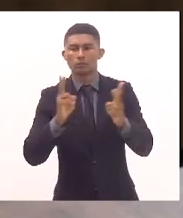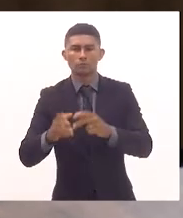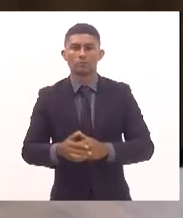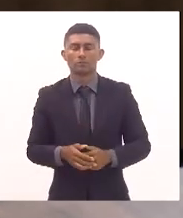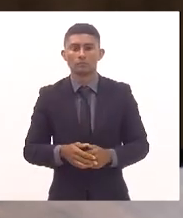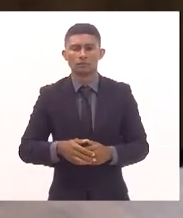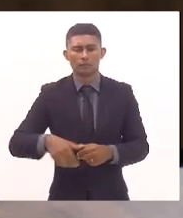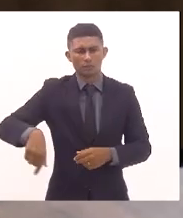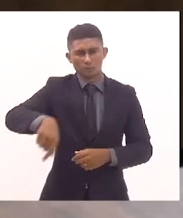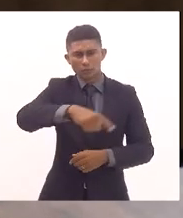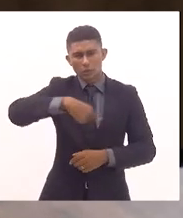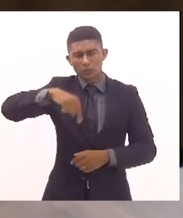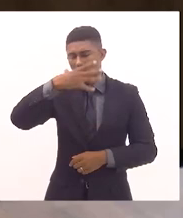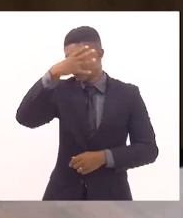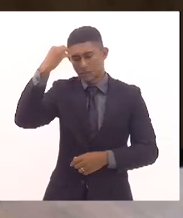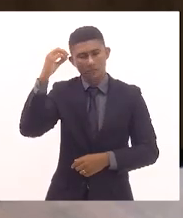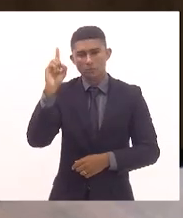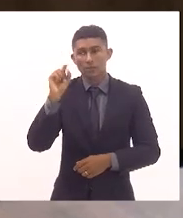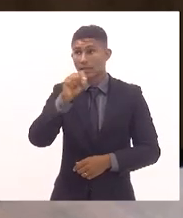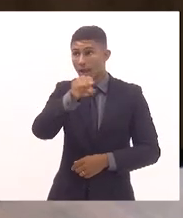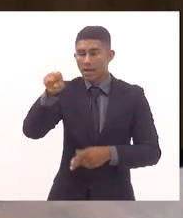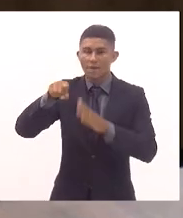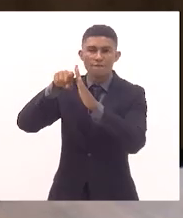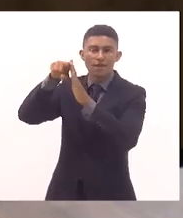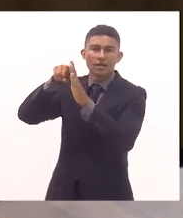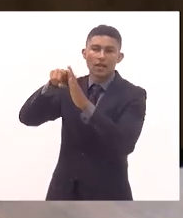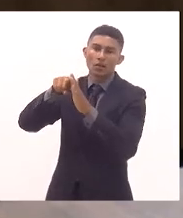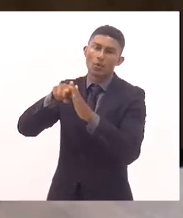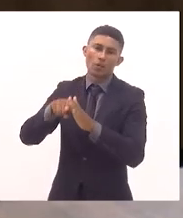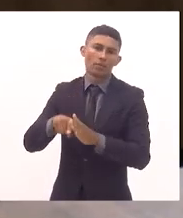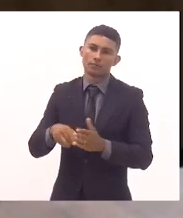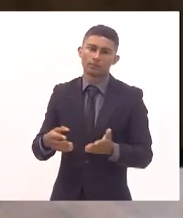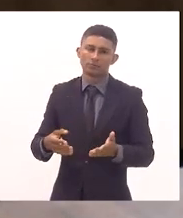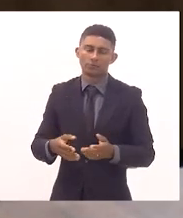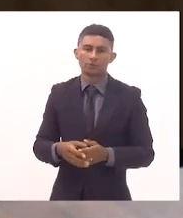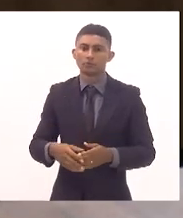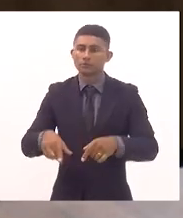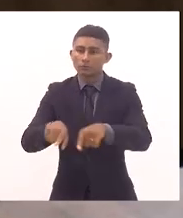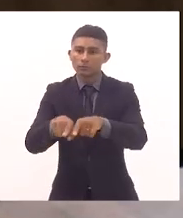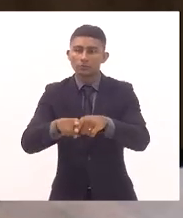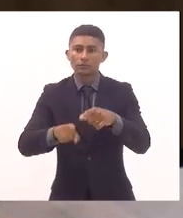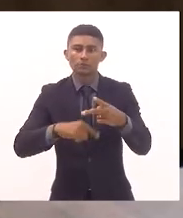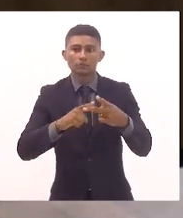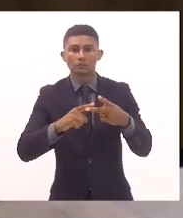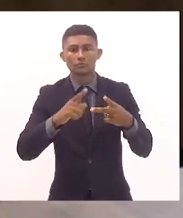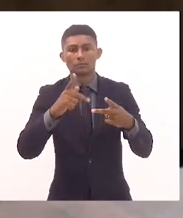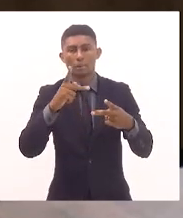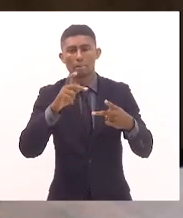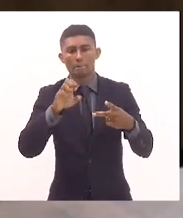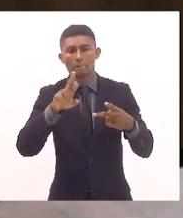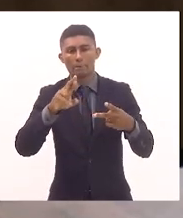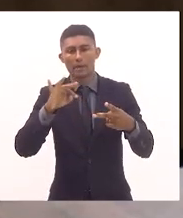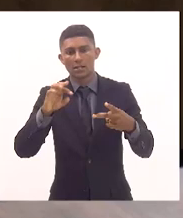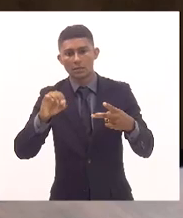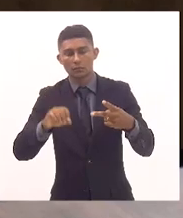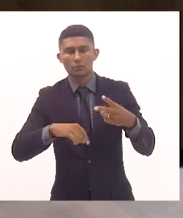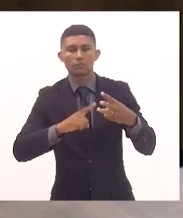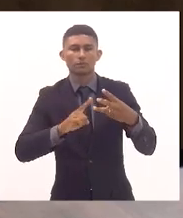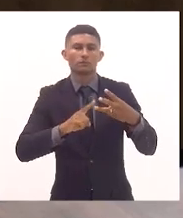Nós não esquecemos dos investigadores, nós não esquecemos dos peritos, dos